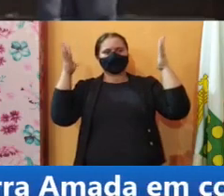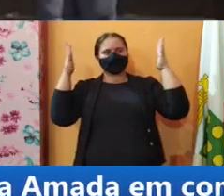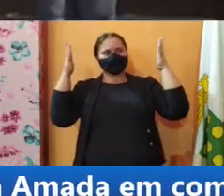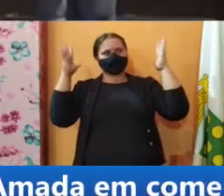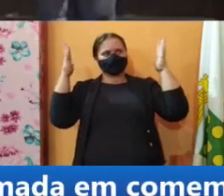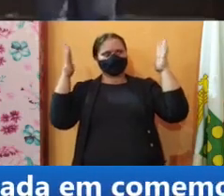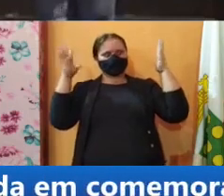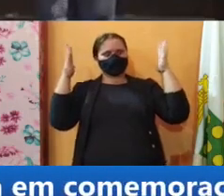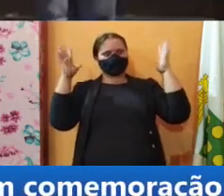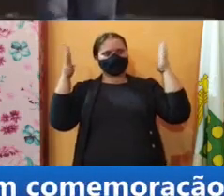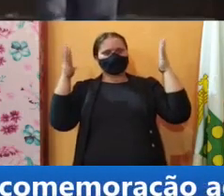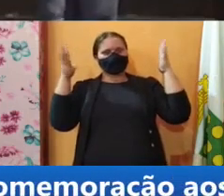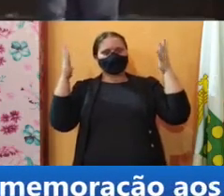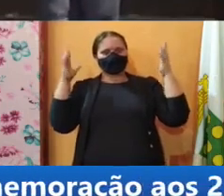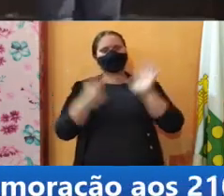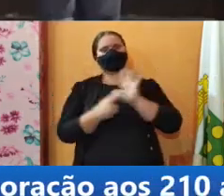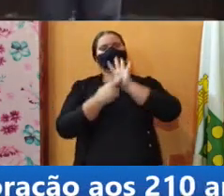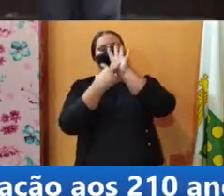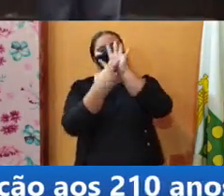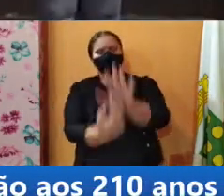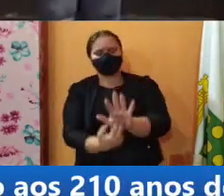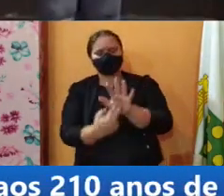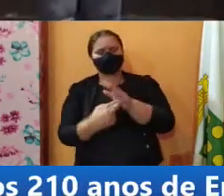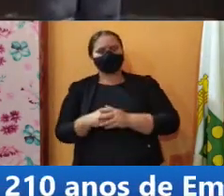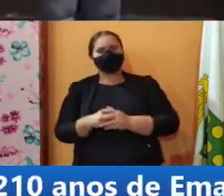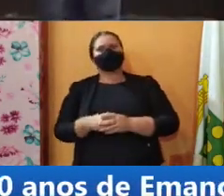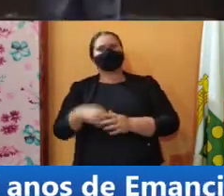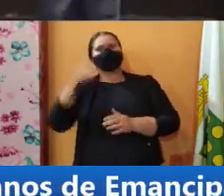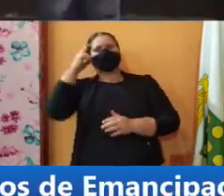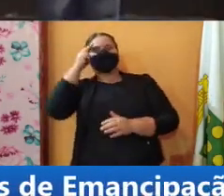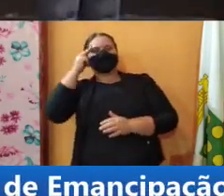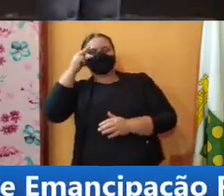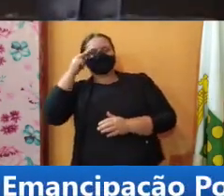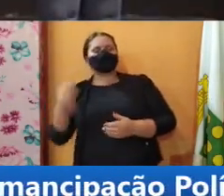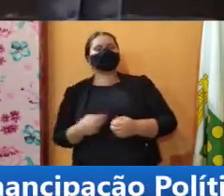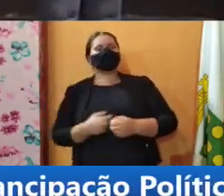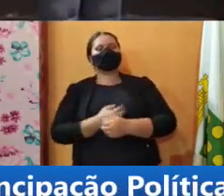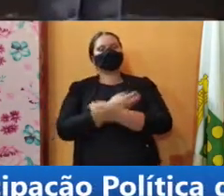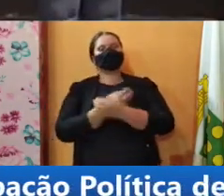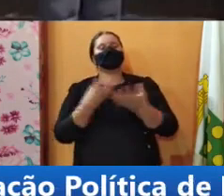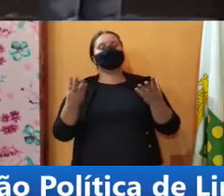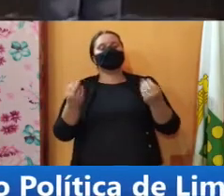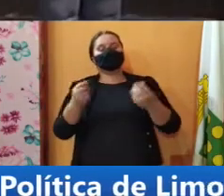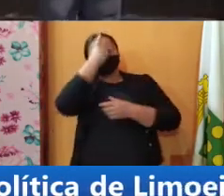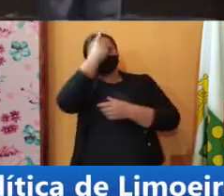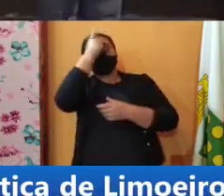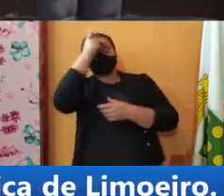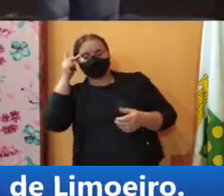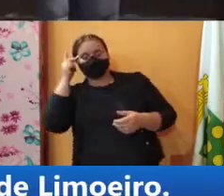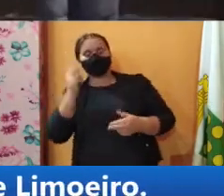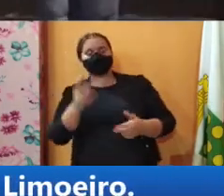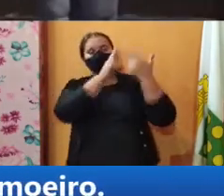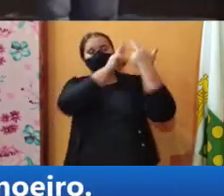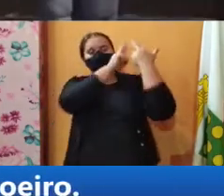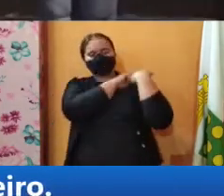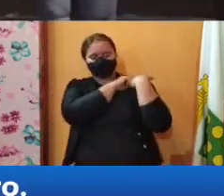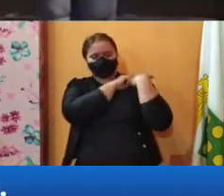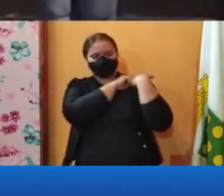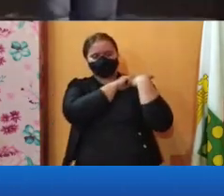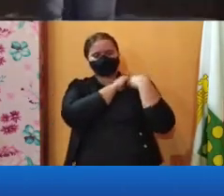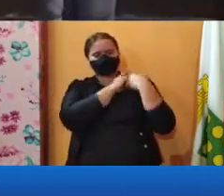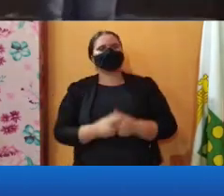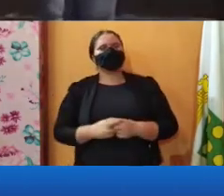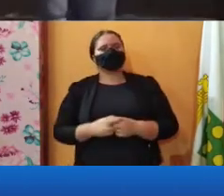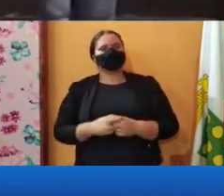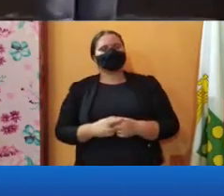Essa equipe, né, que está representando o sonho de muitos. Então, que responsabilidade. Eu não vou demorar, mas